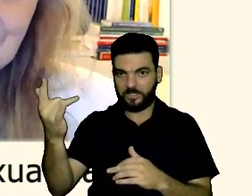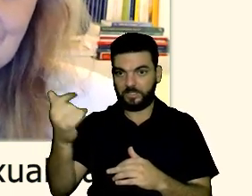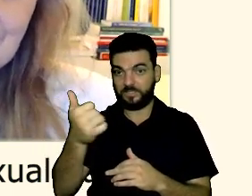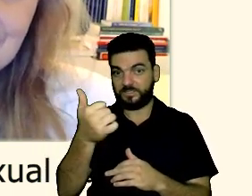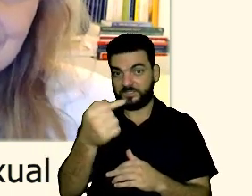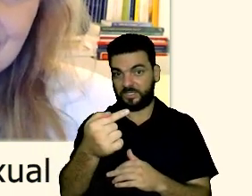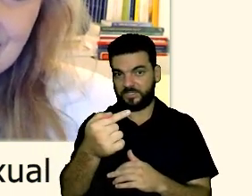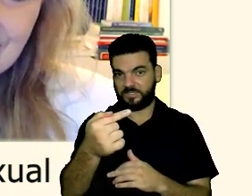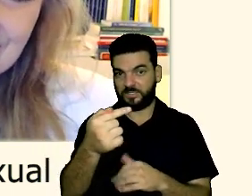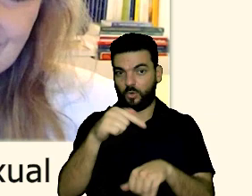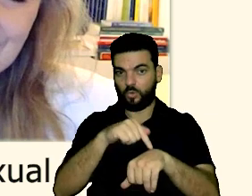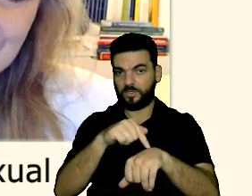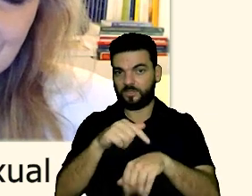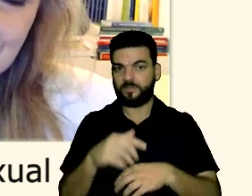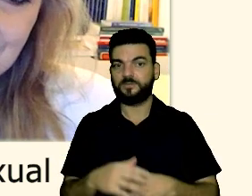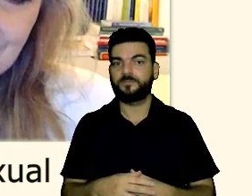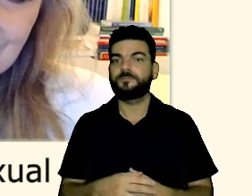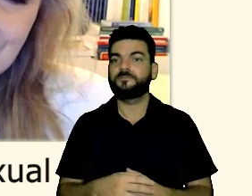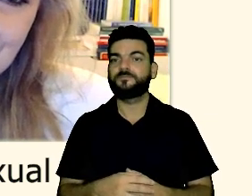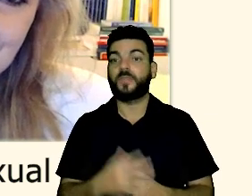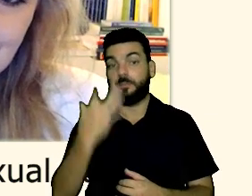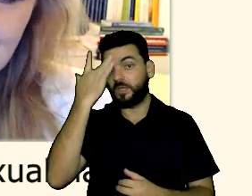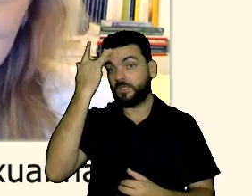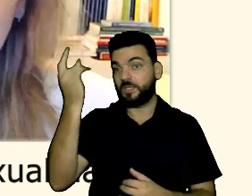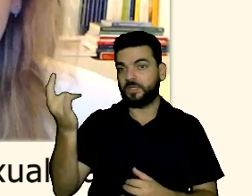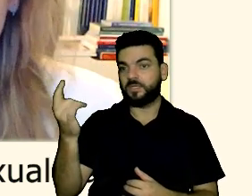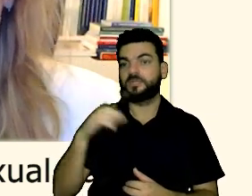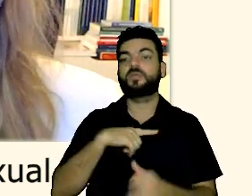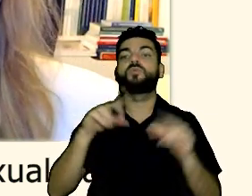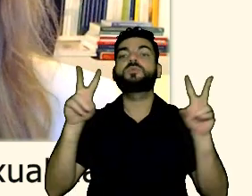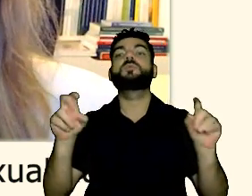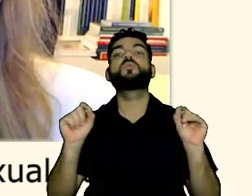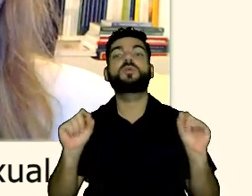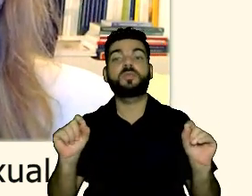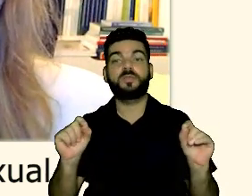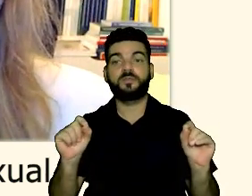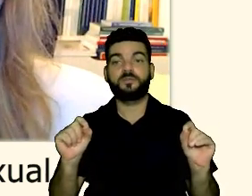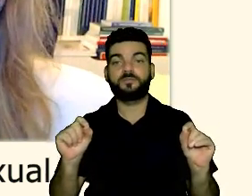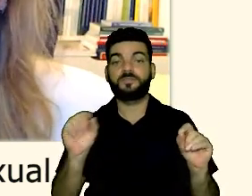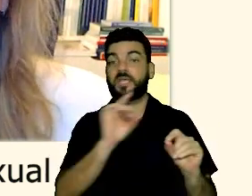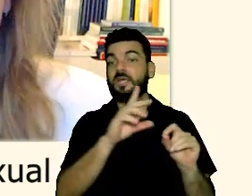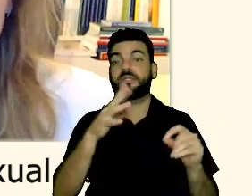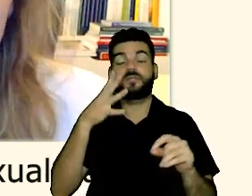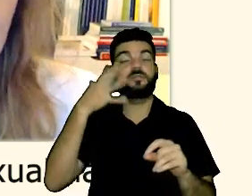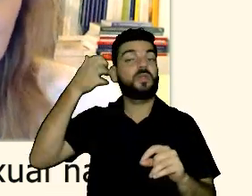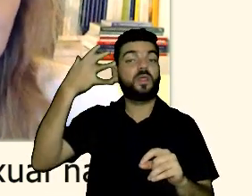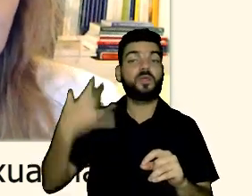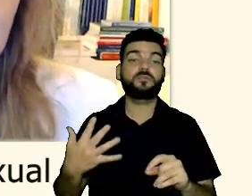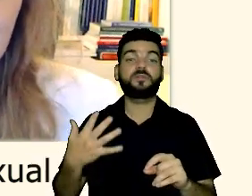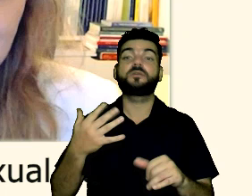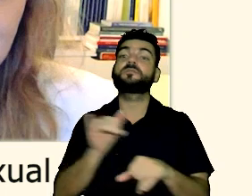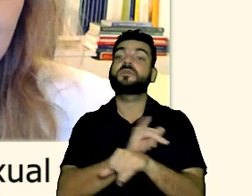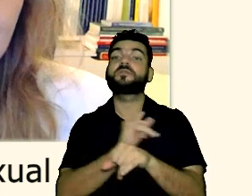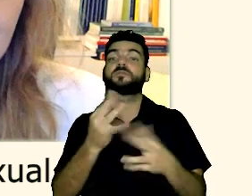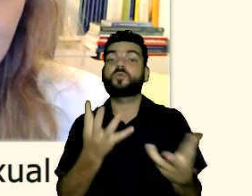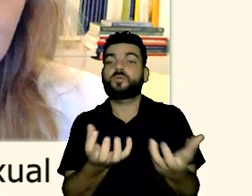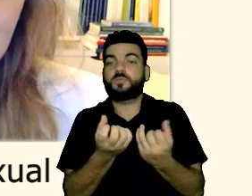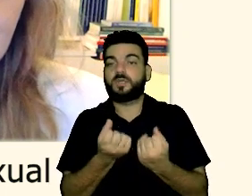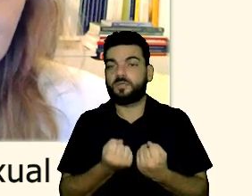né? Queria apenas convidar a todos para participarem do último dia do webinário, amanhã, às 17 horas,